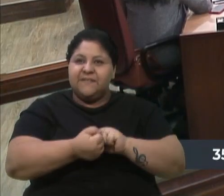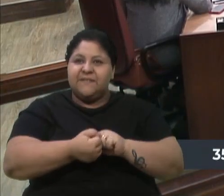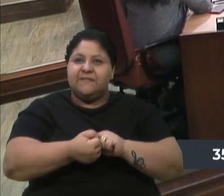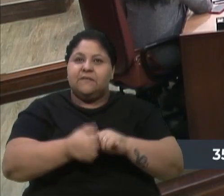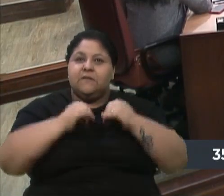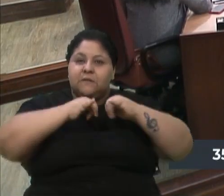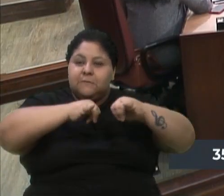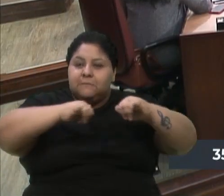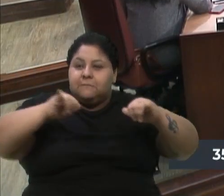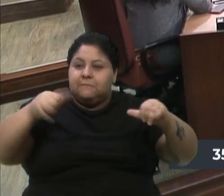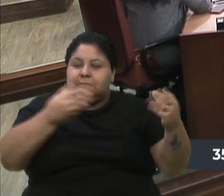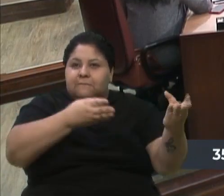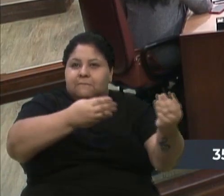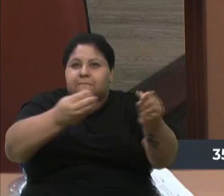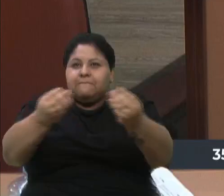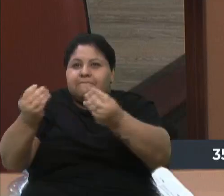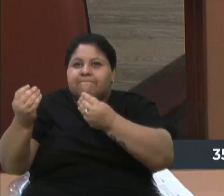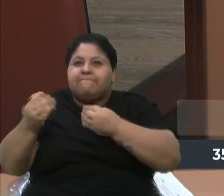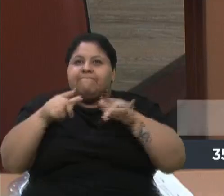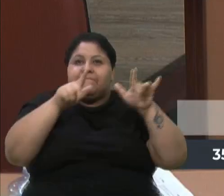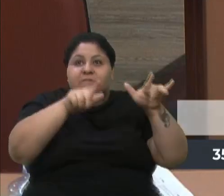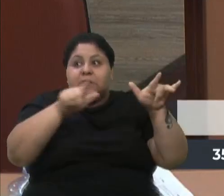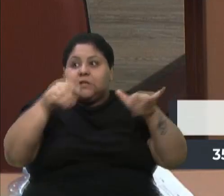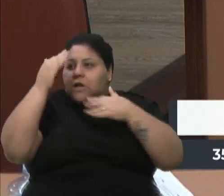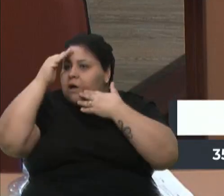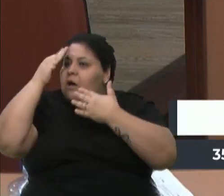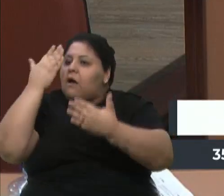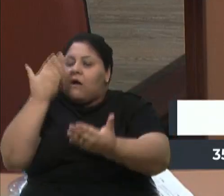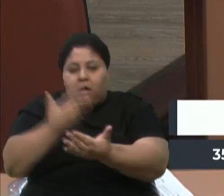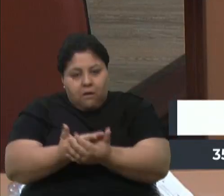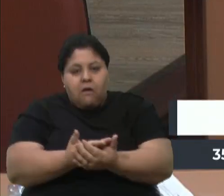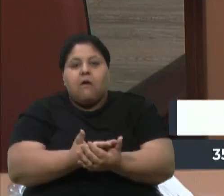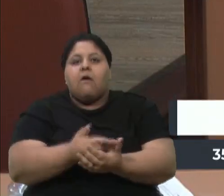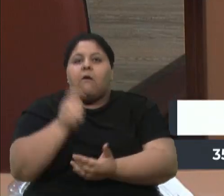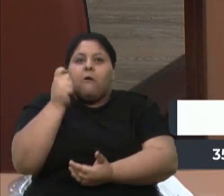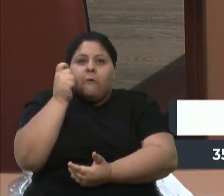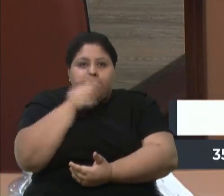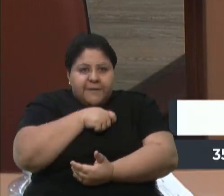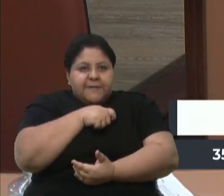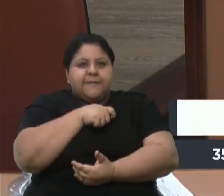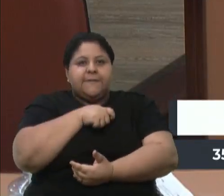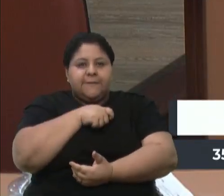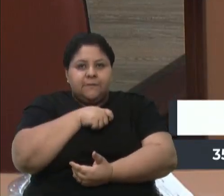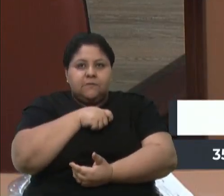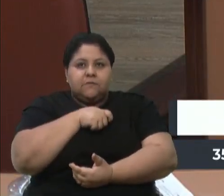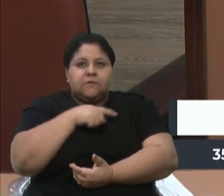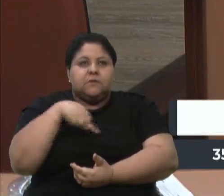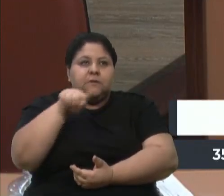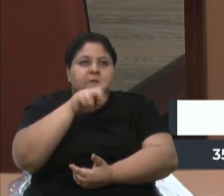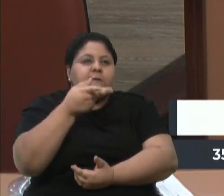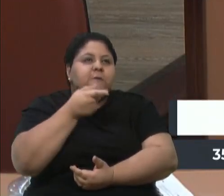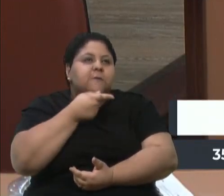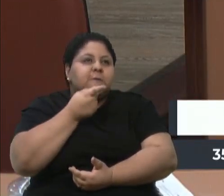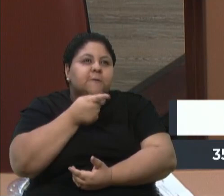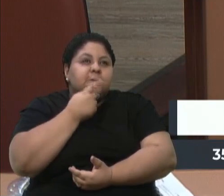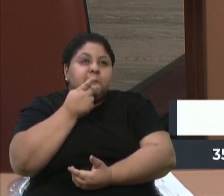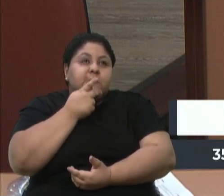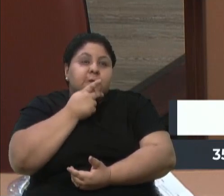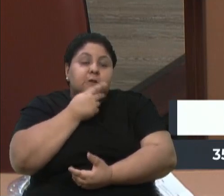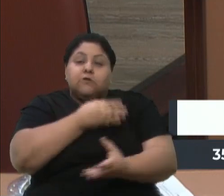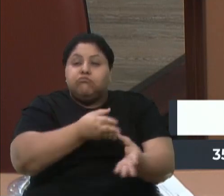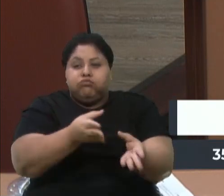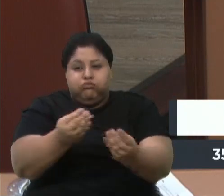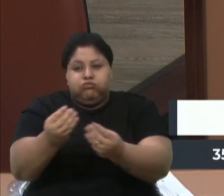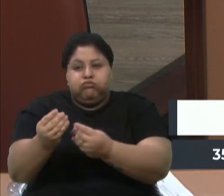divulga muito e um local que eu acredito muito que precise de uma intervenção. A gente fala aqui com certa frequência, já levei